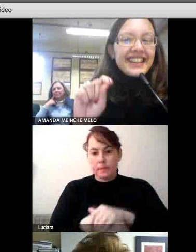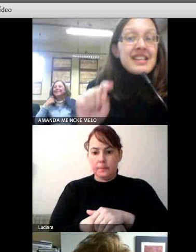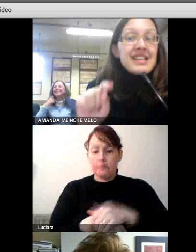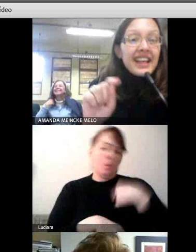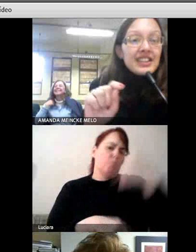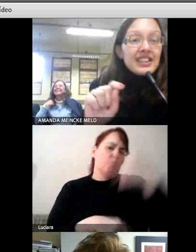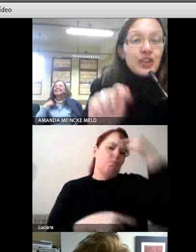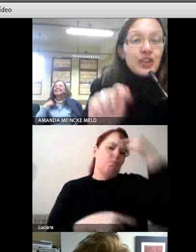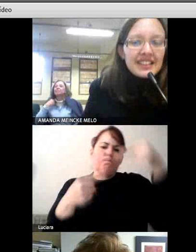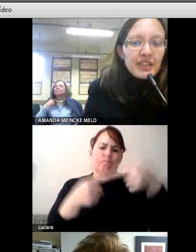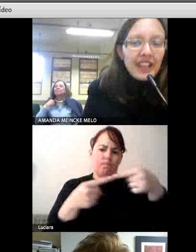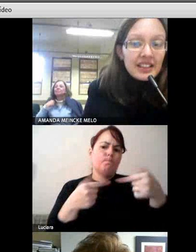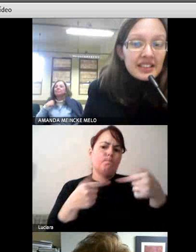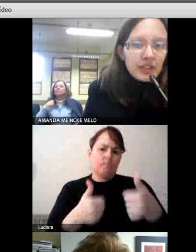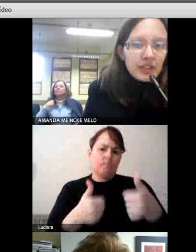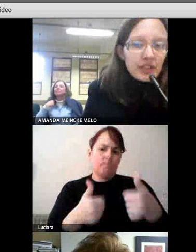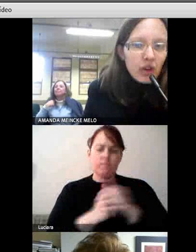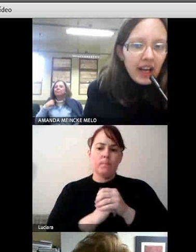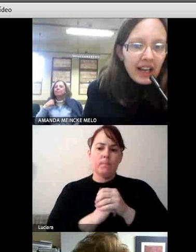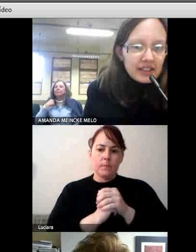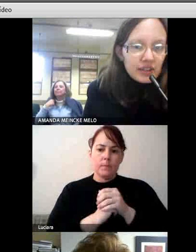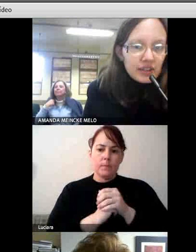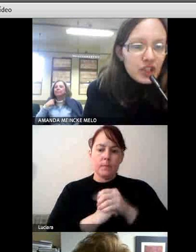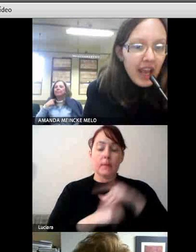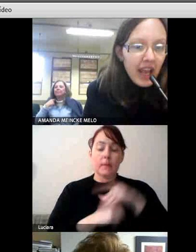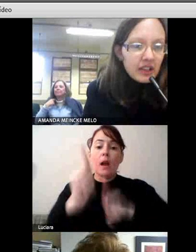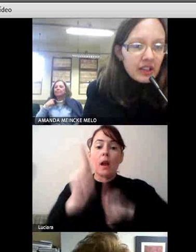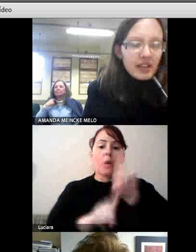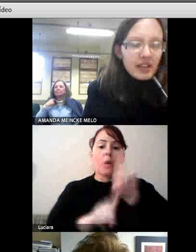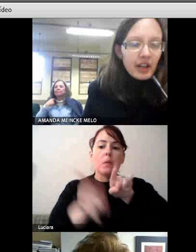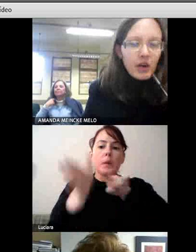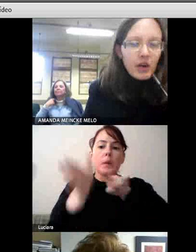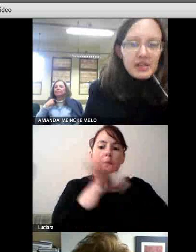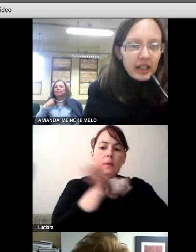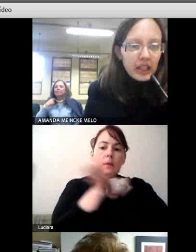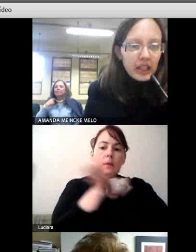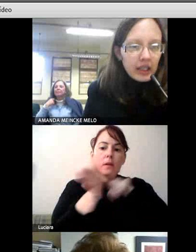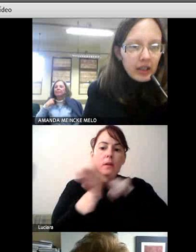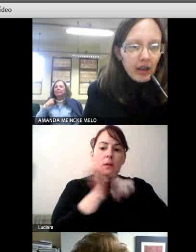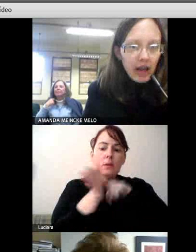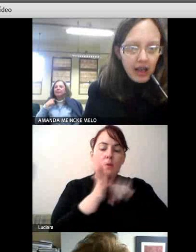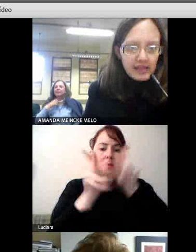tem algumas questões que estão sendo colocadas no chat. A senhora consegue